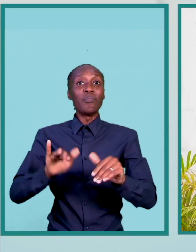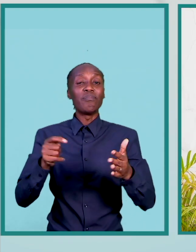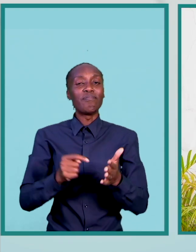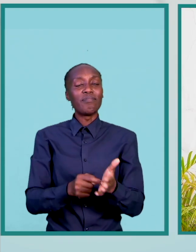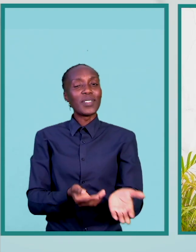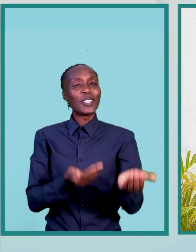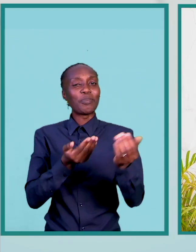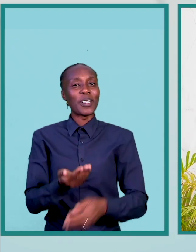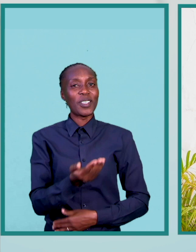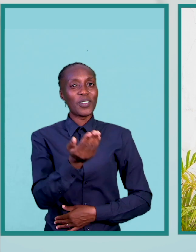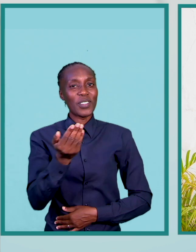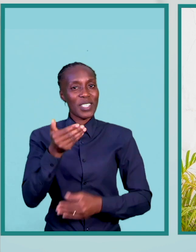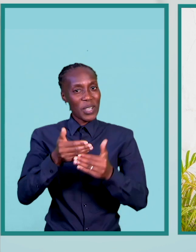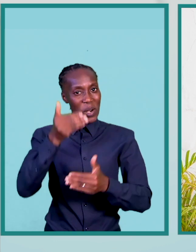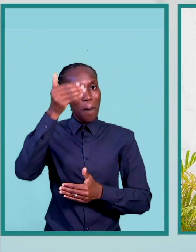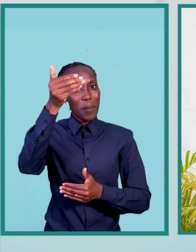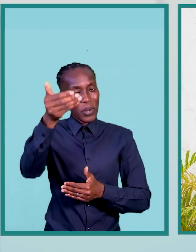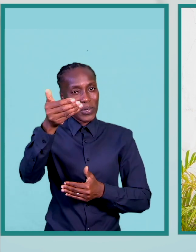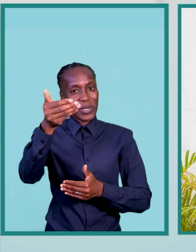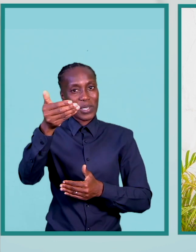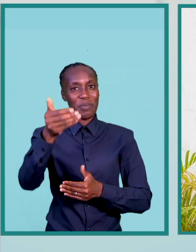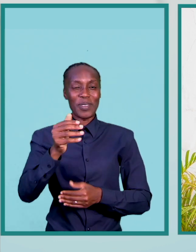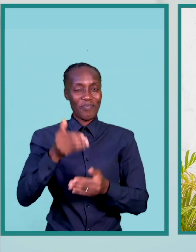Inclusão. Espero vos